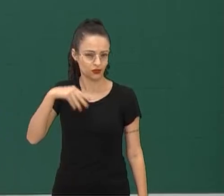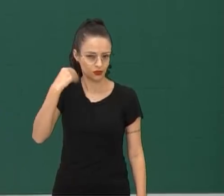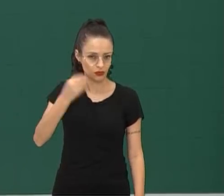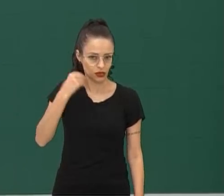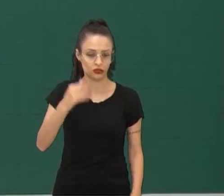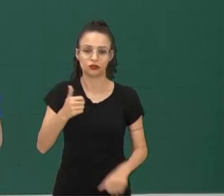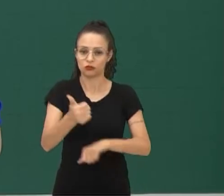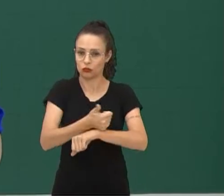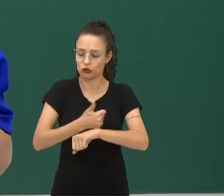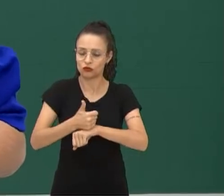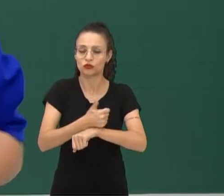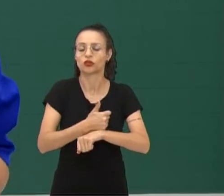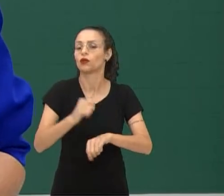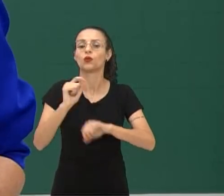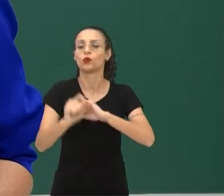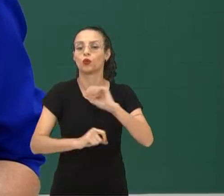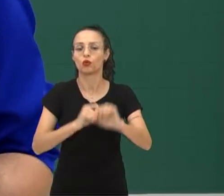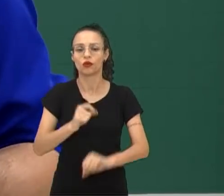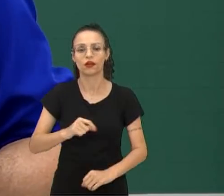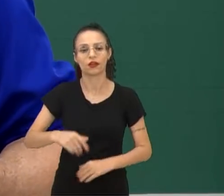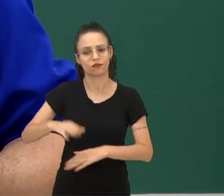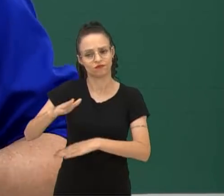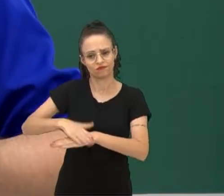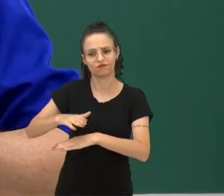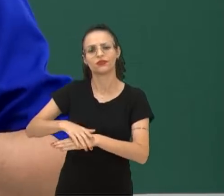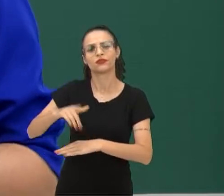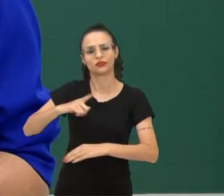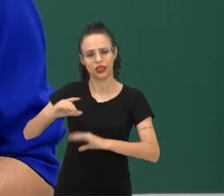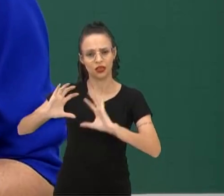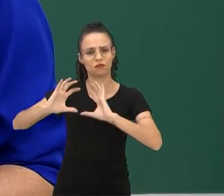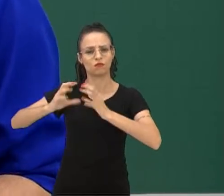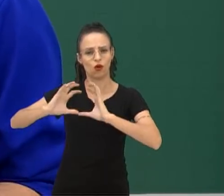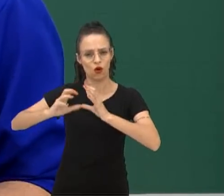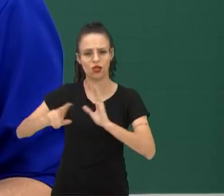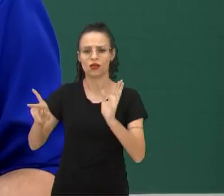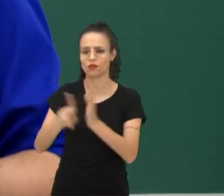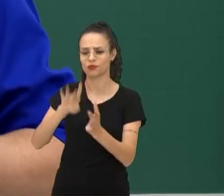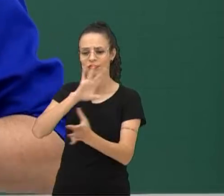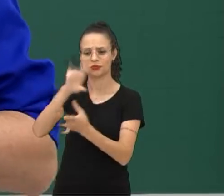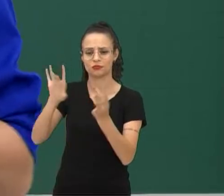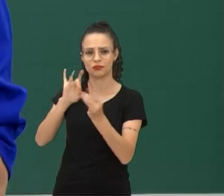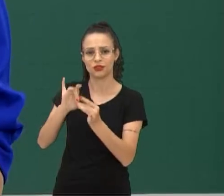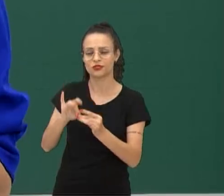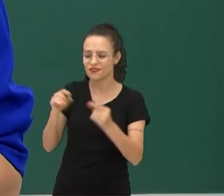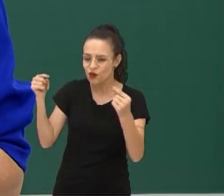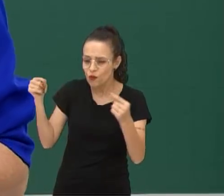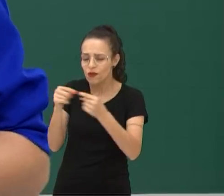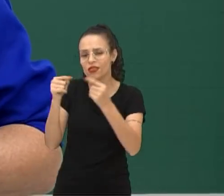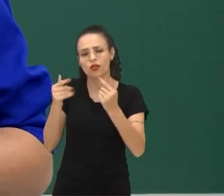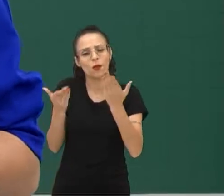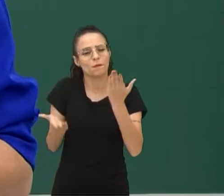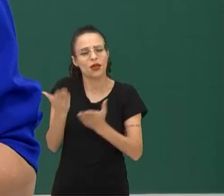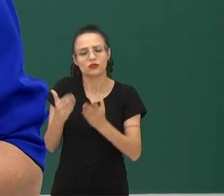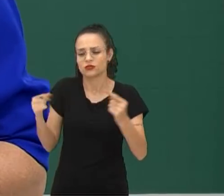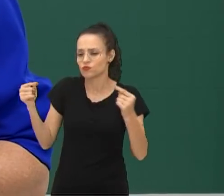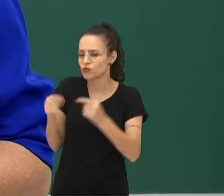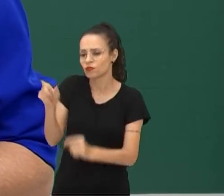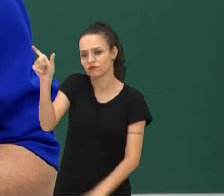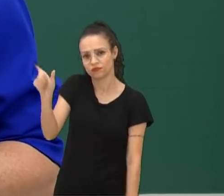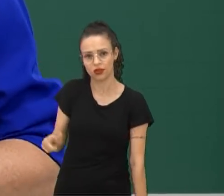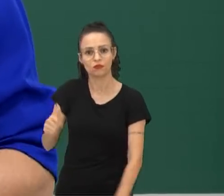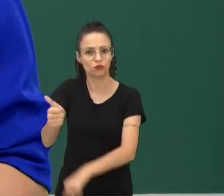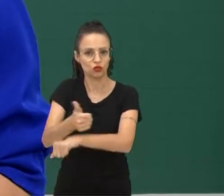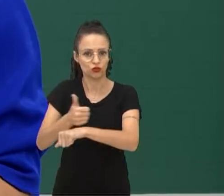profissionais praticamente têm a sua bola exclusiva, feita no peso exato para esse